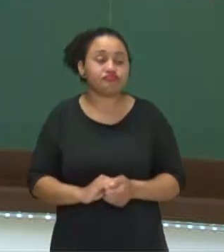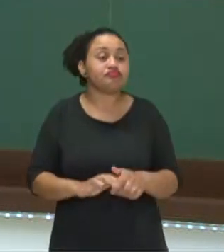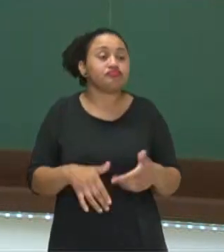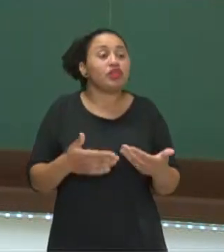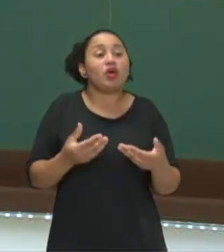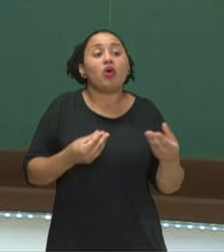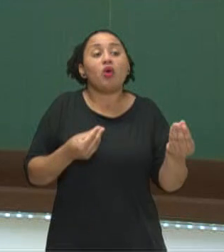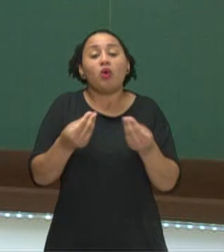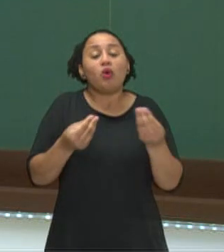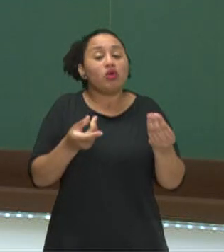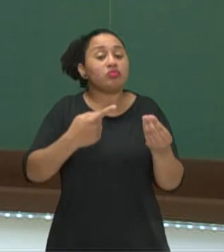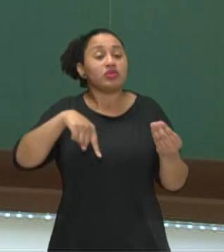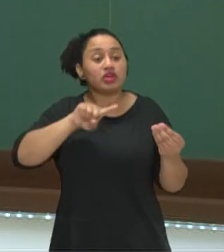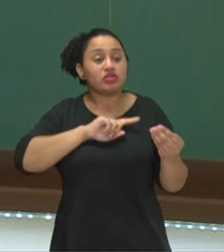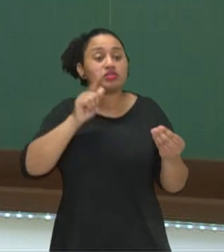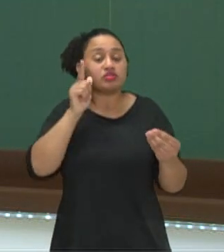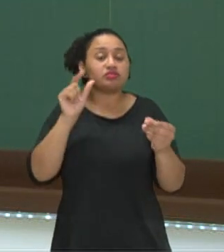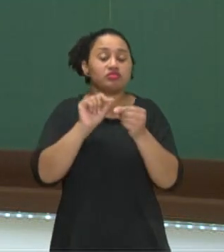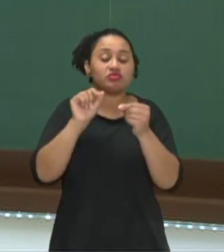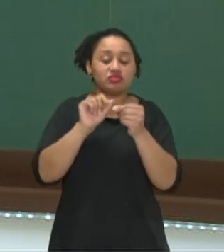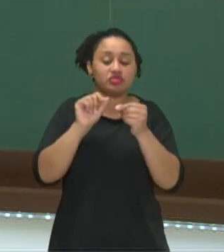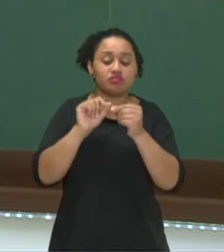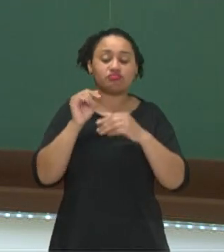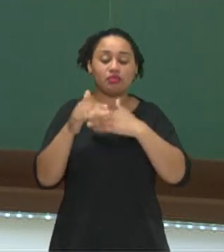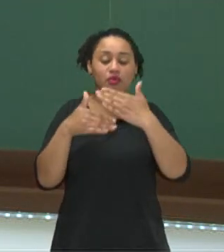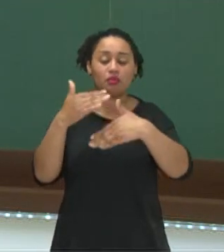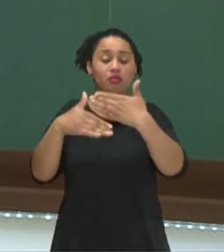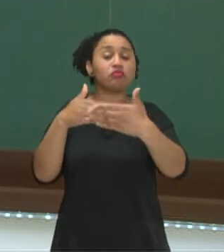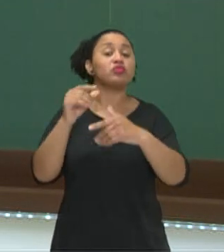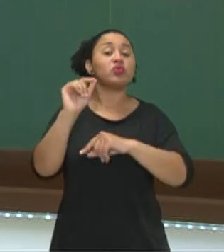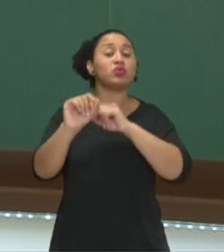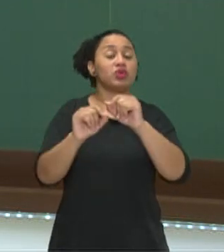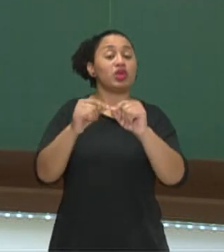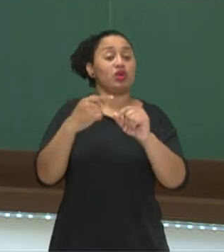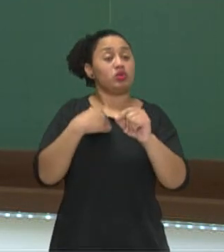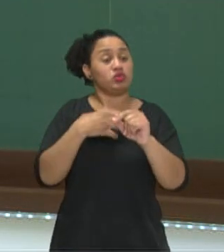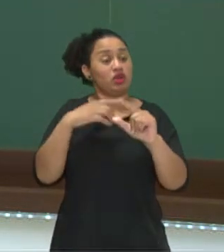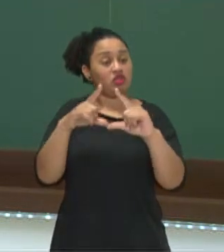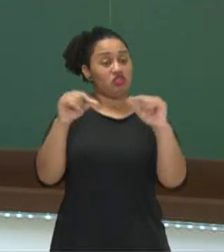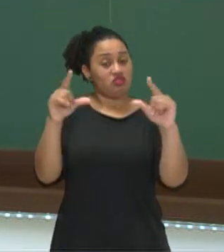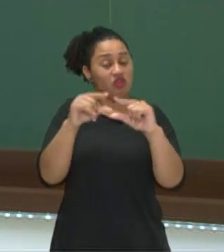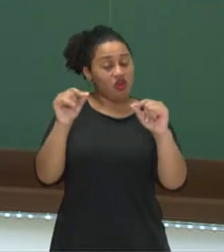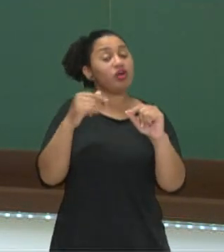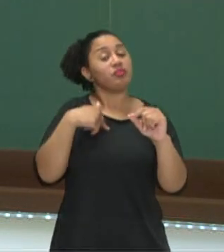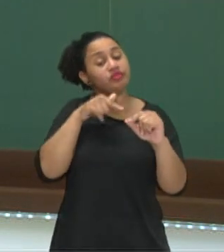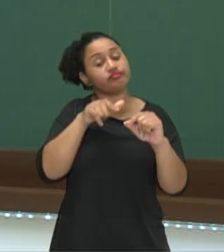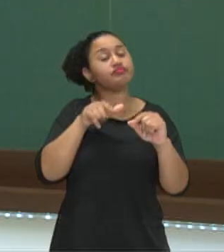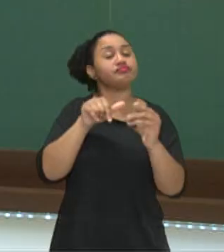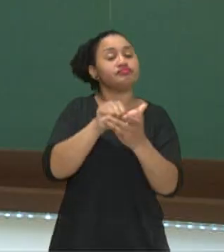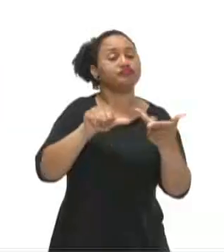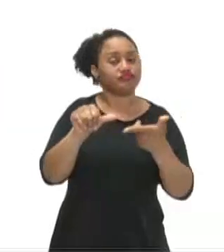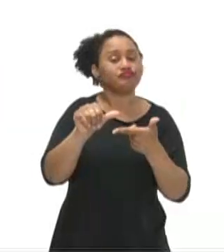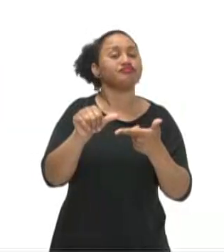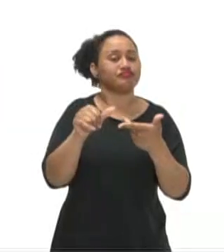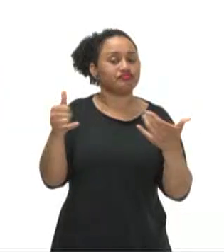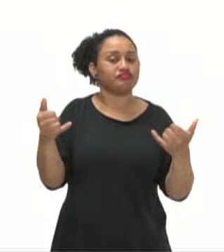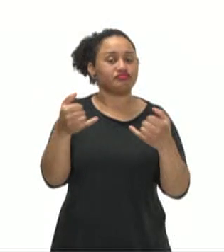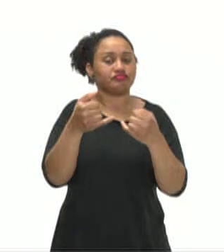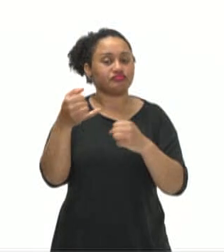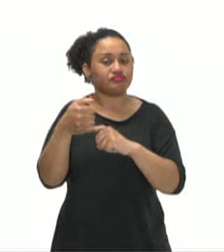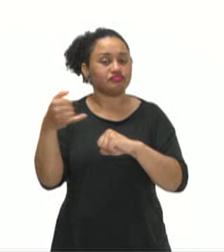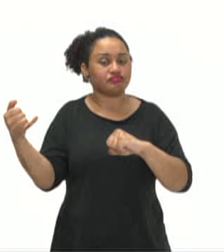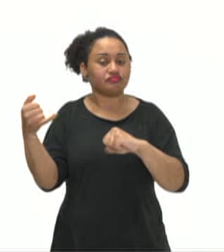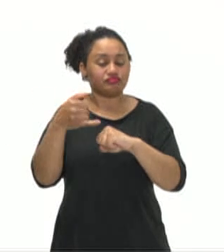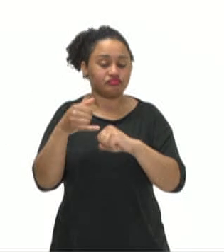Como que a gente pode fazer, então, a construção da nossa fórmula para a substância iônica? Então, fazer a distribuição